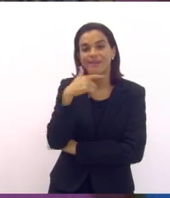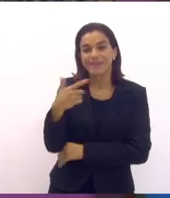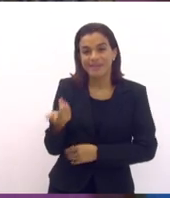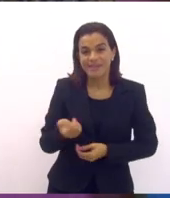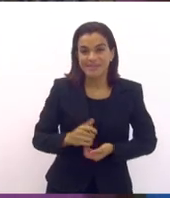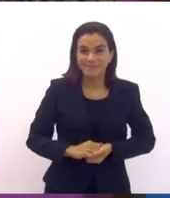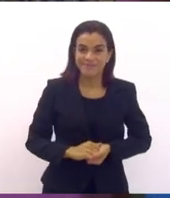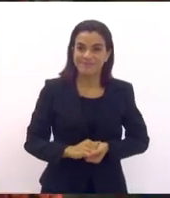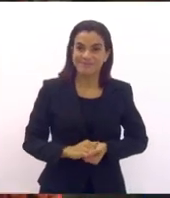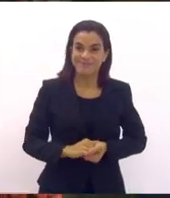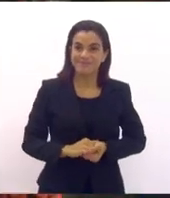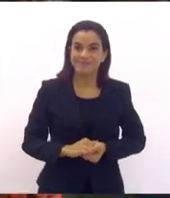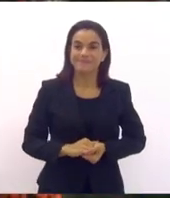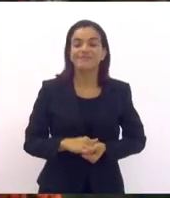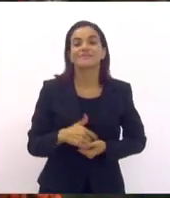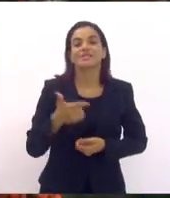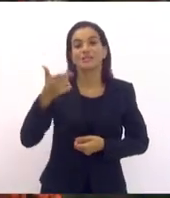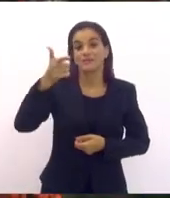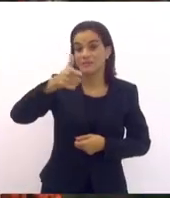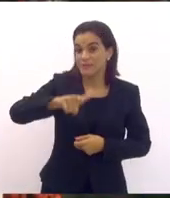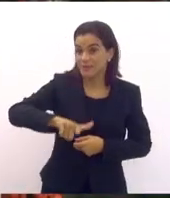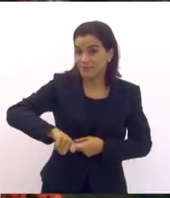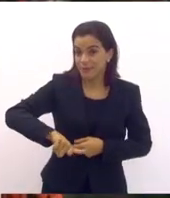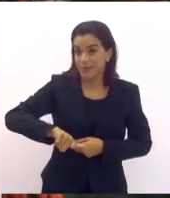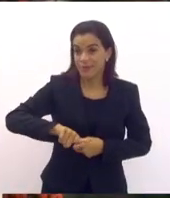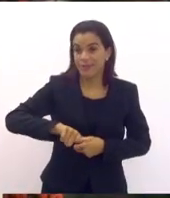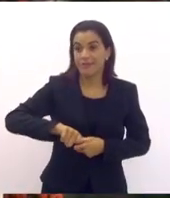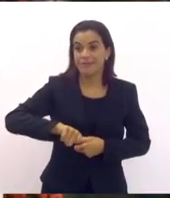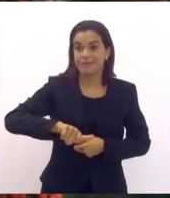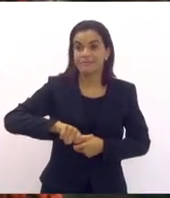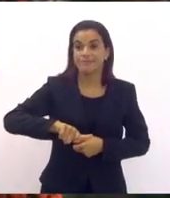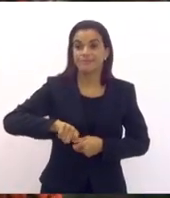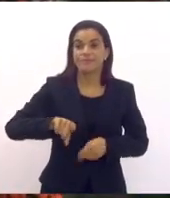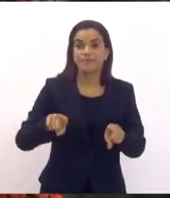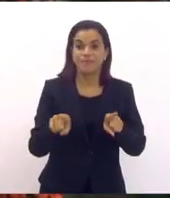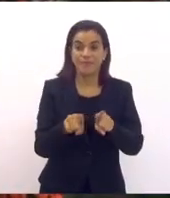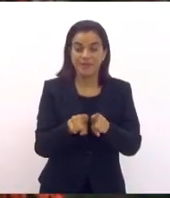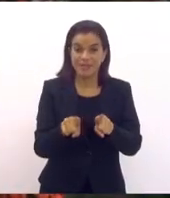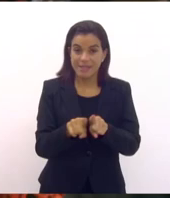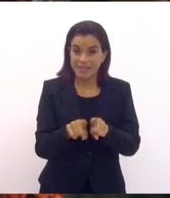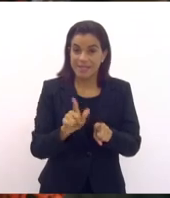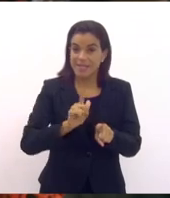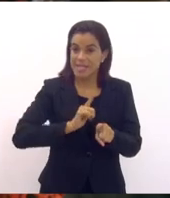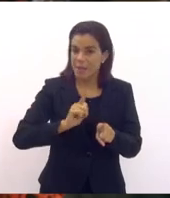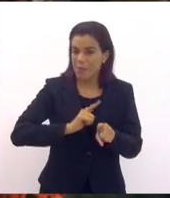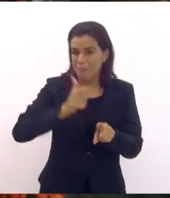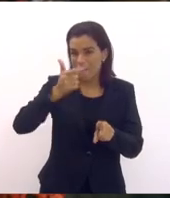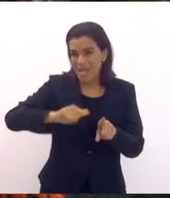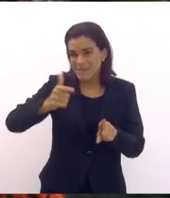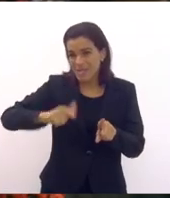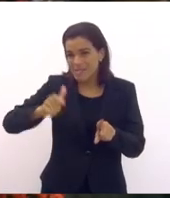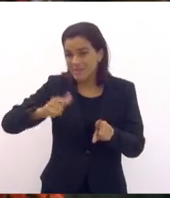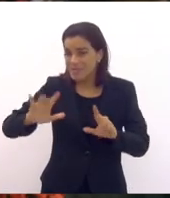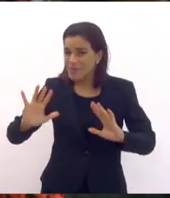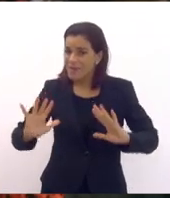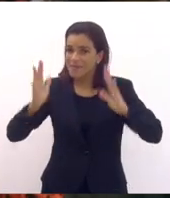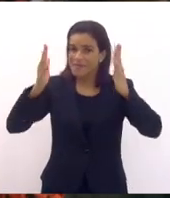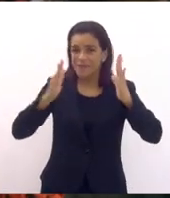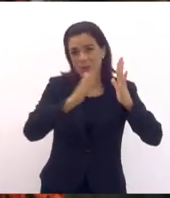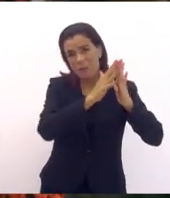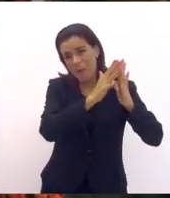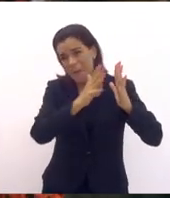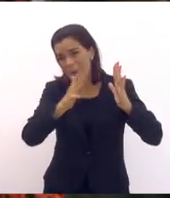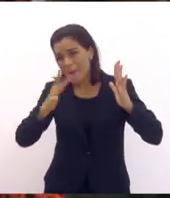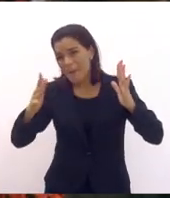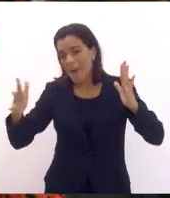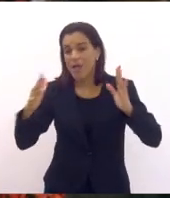aí nós vamos voltar nós teremos outros eventos durante o ano